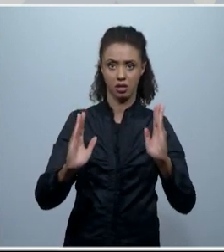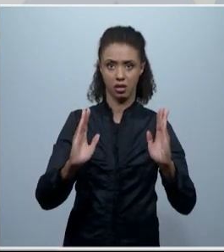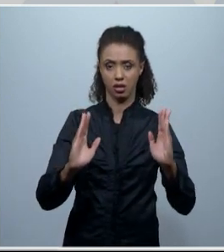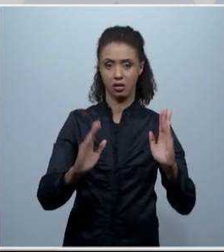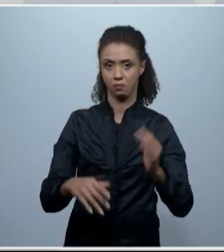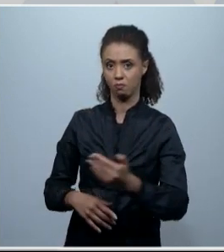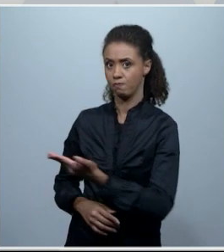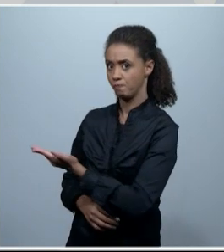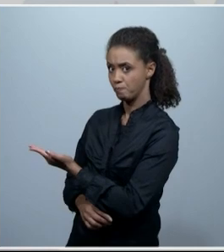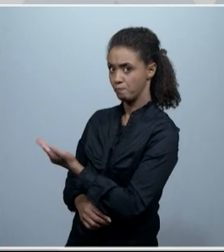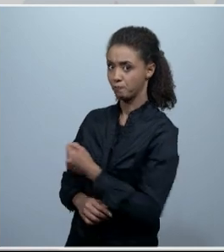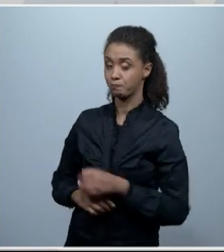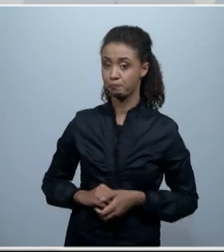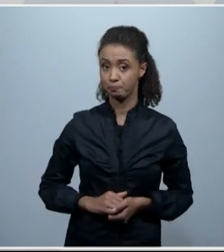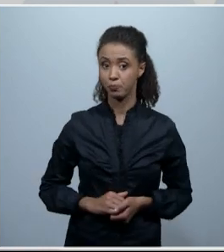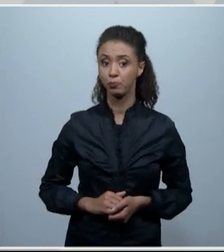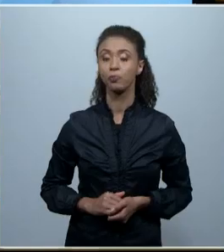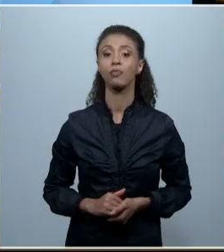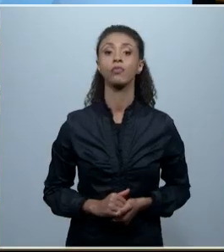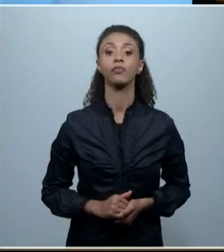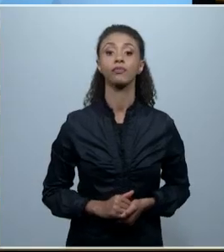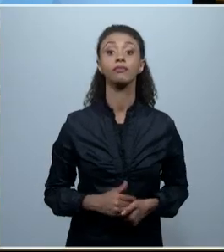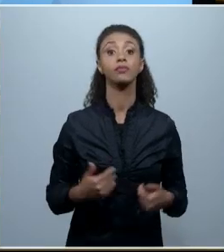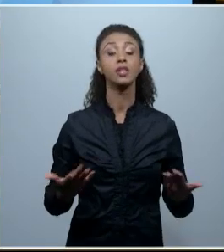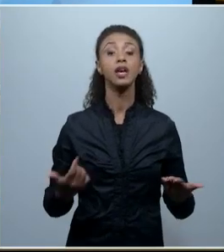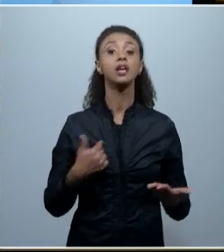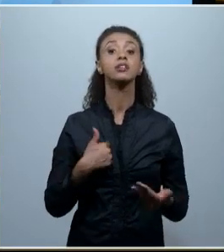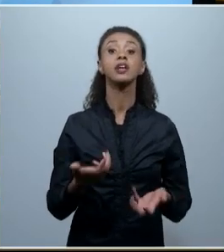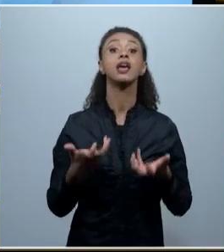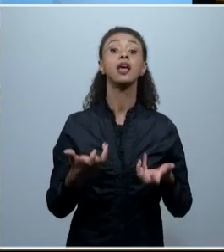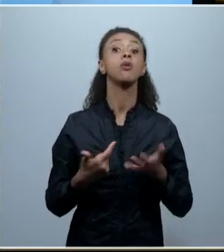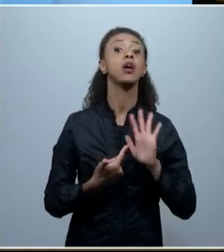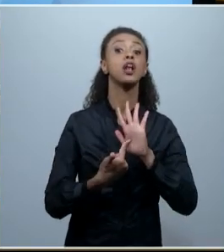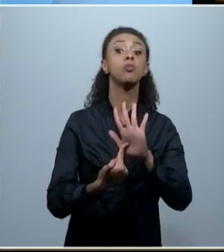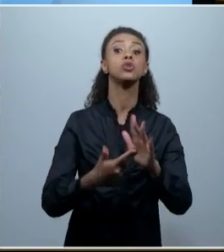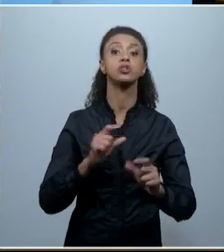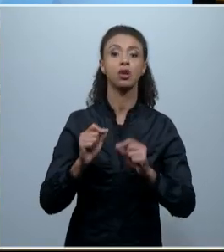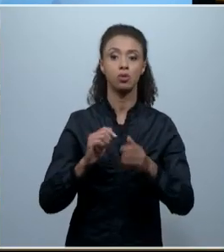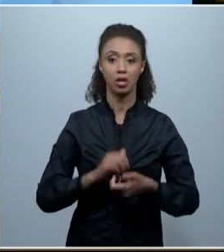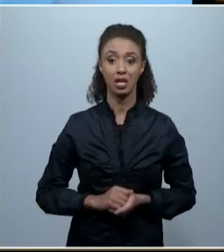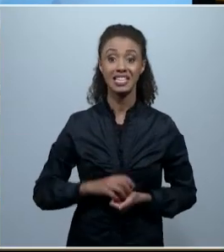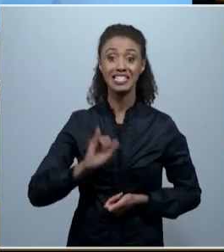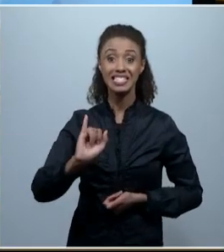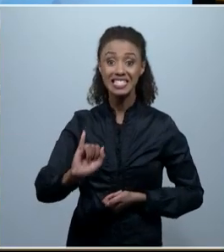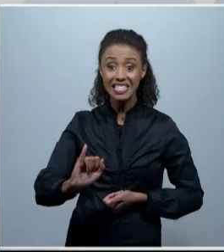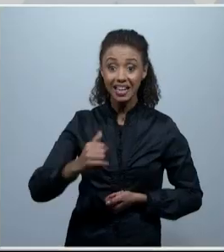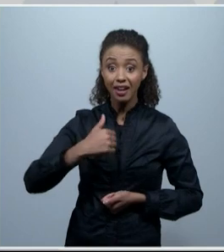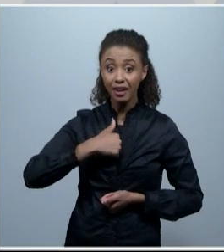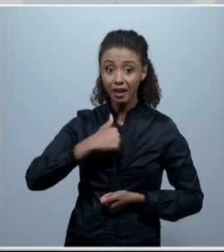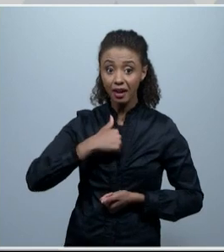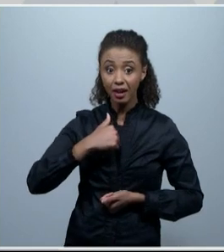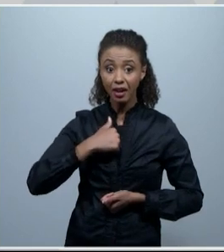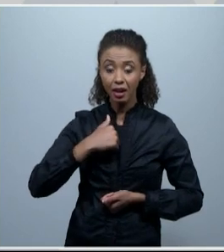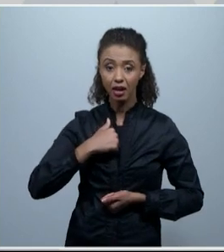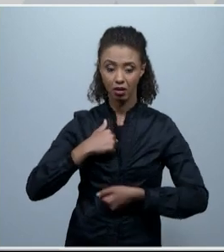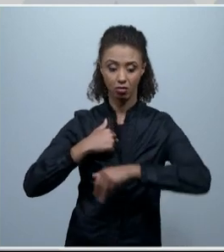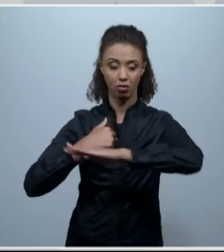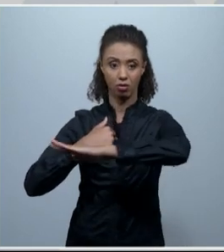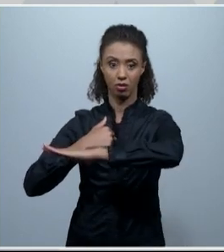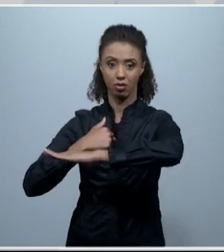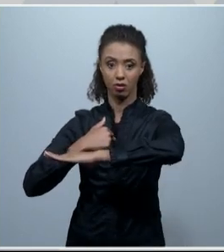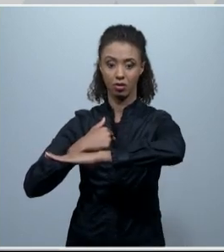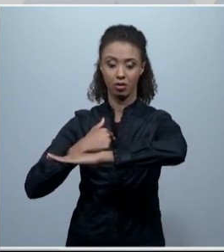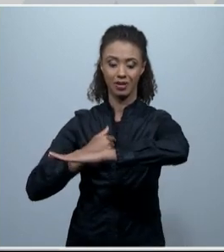eo ponto etá entre aa e c ea gente quer mostrar que a reta ligando descer ela necessariamente tem que